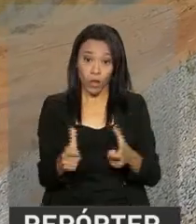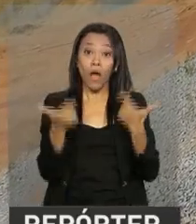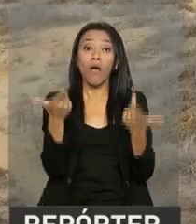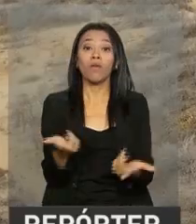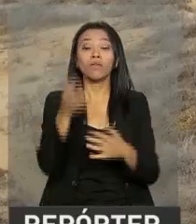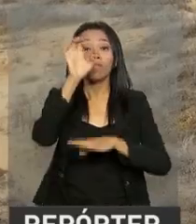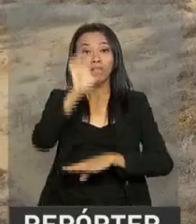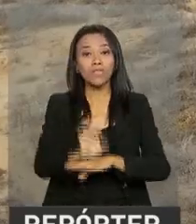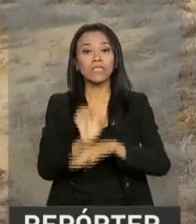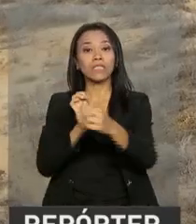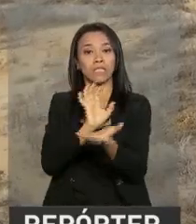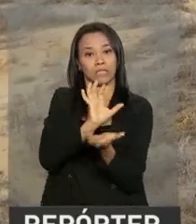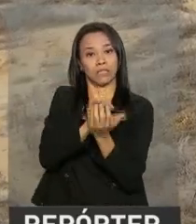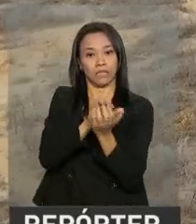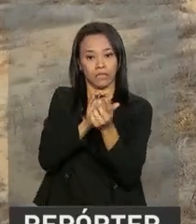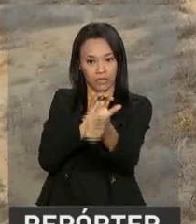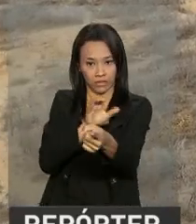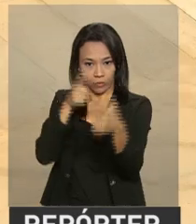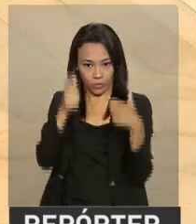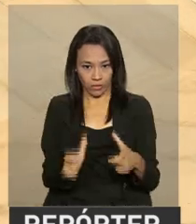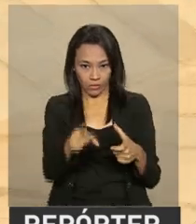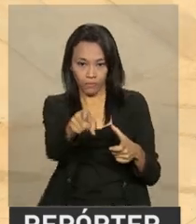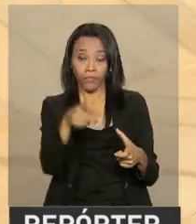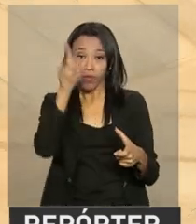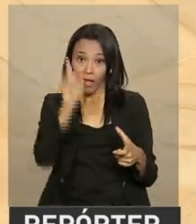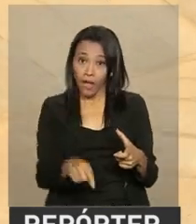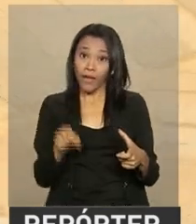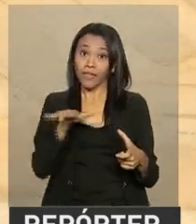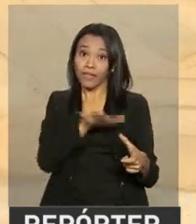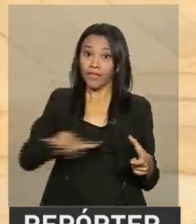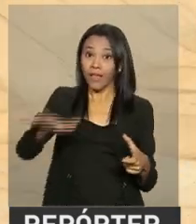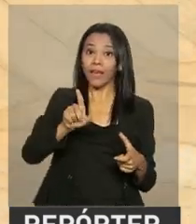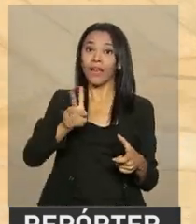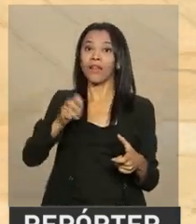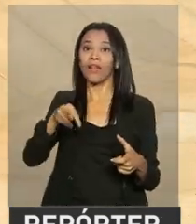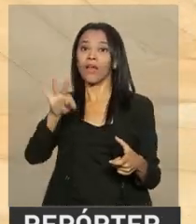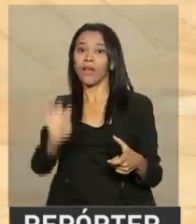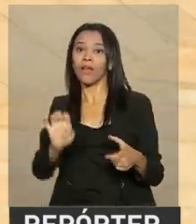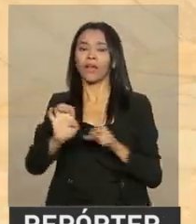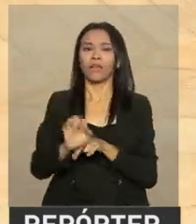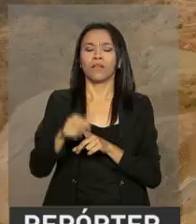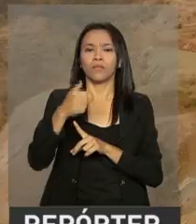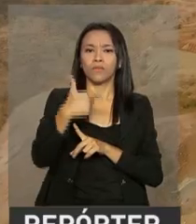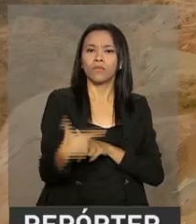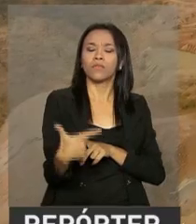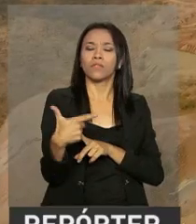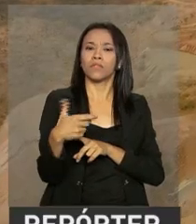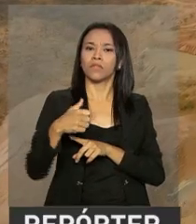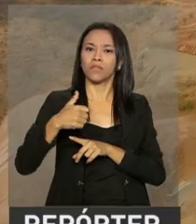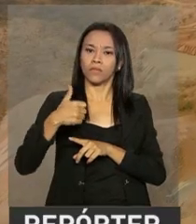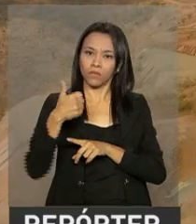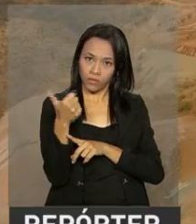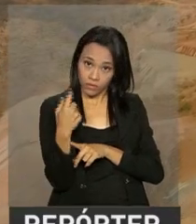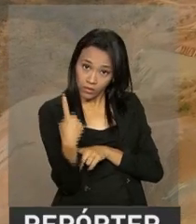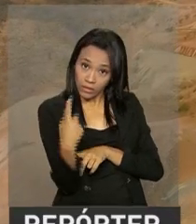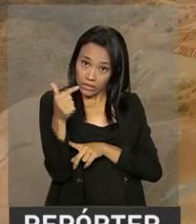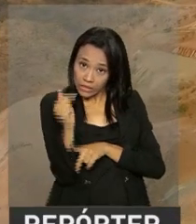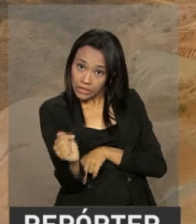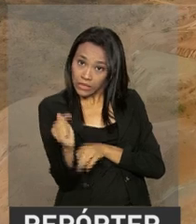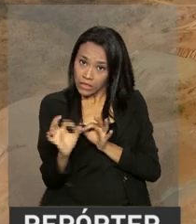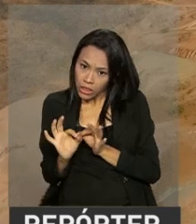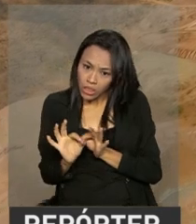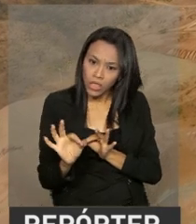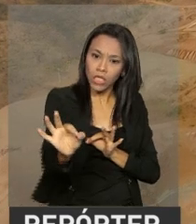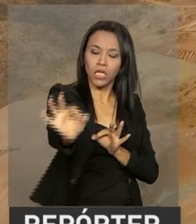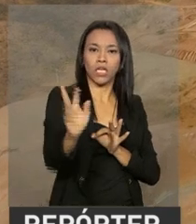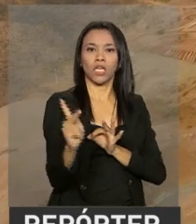de Floresta, em Pernambuco, e faz parte do eixo leste do projeto, que tem 217 quilômetros de extensão, de